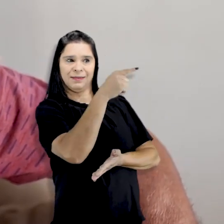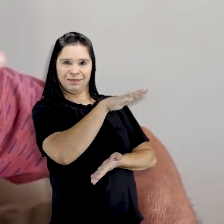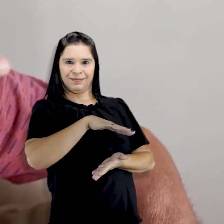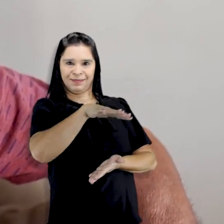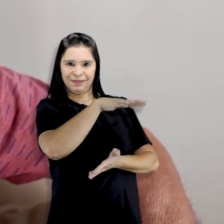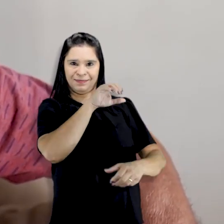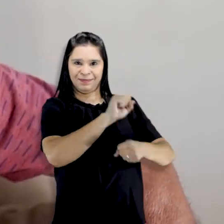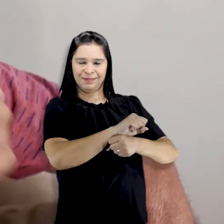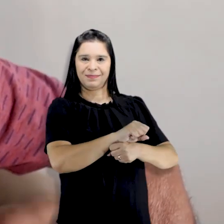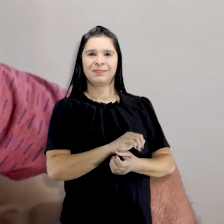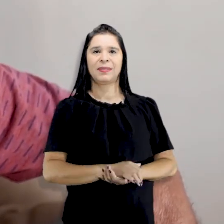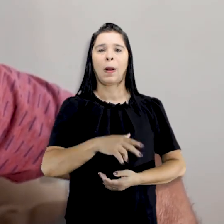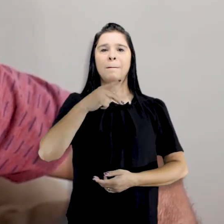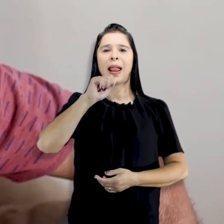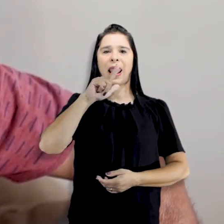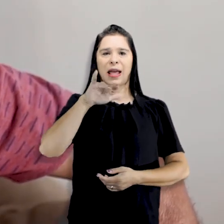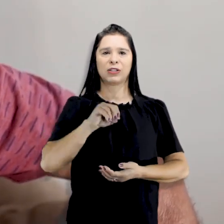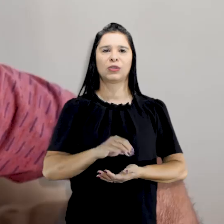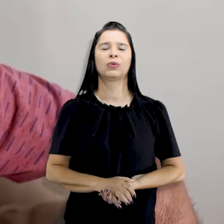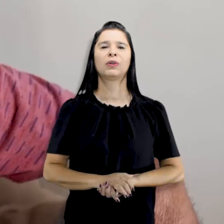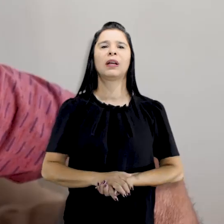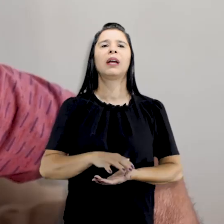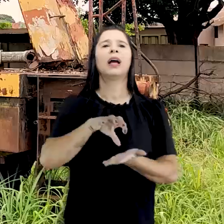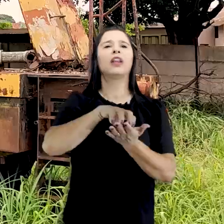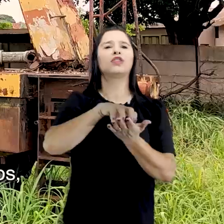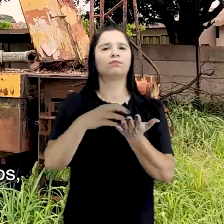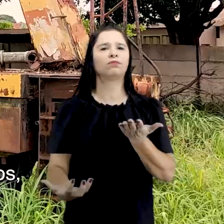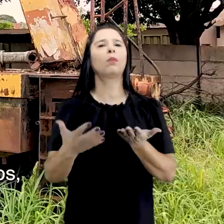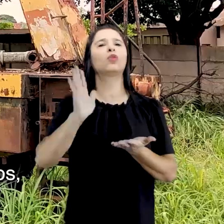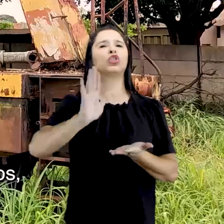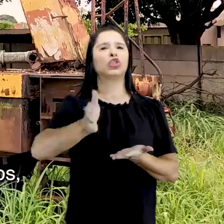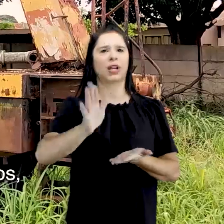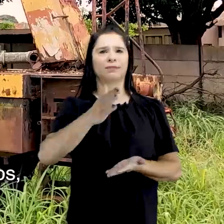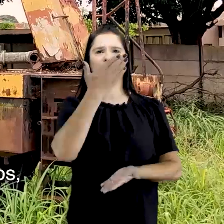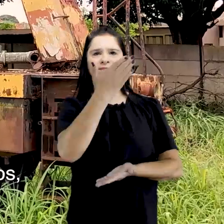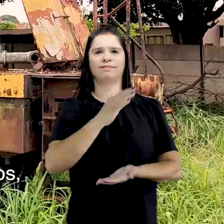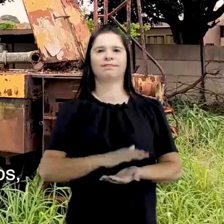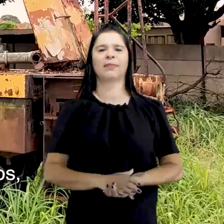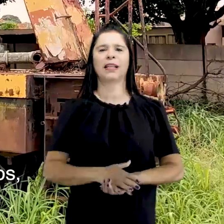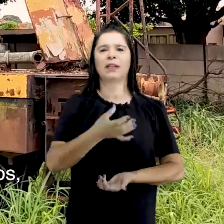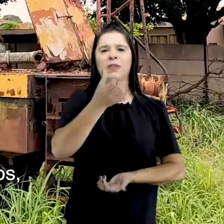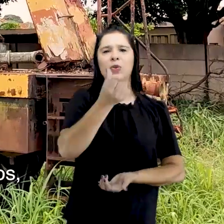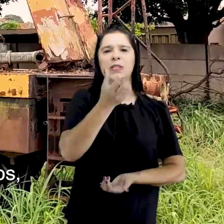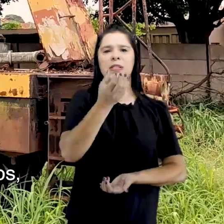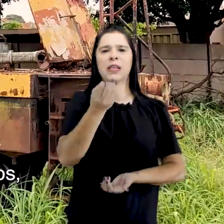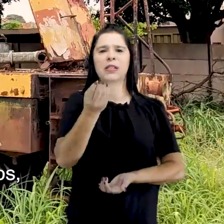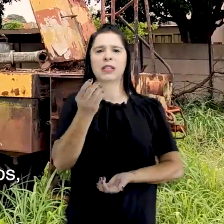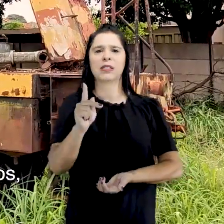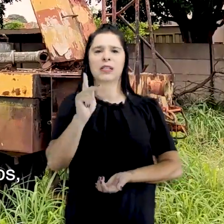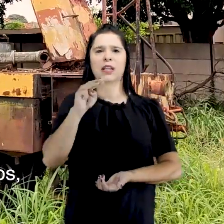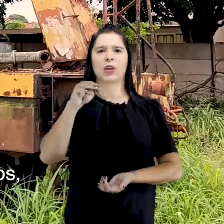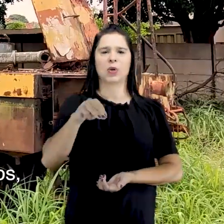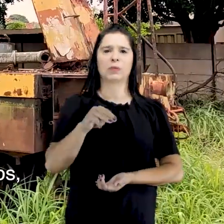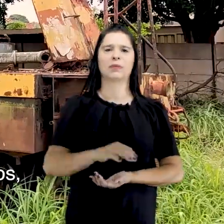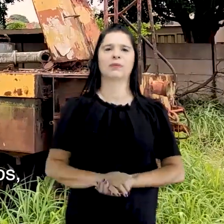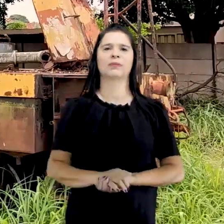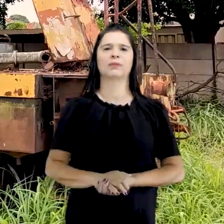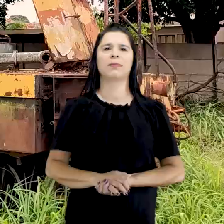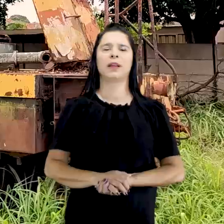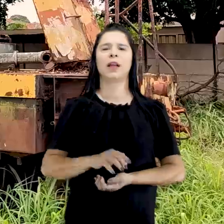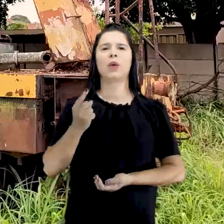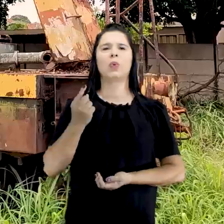do palácio ali, ela tombou comigo no Bucane. Ela estava com 600 quilômetros, era o MX, 6164,